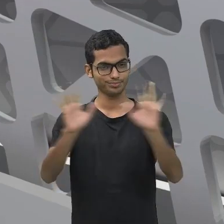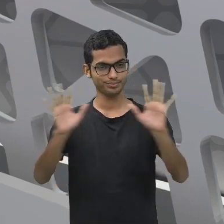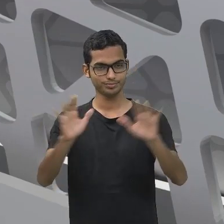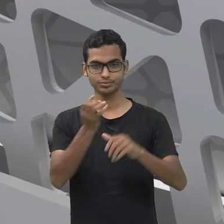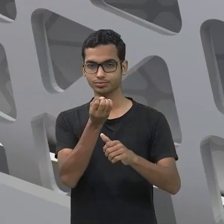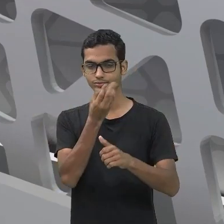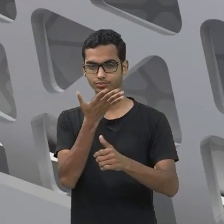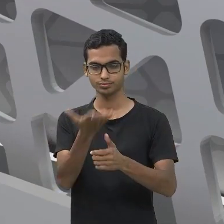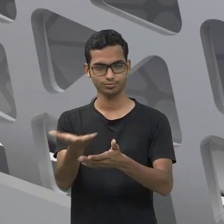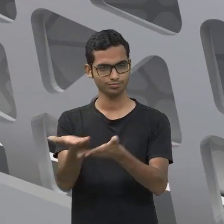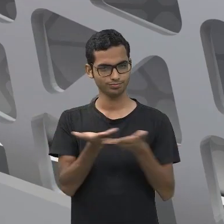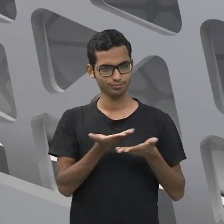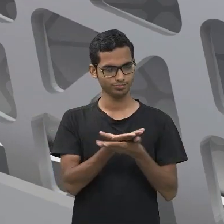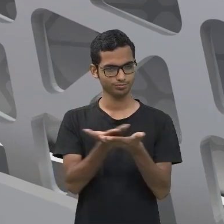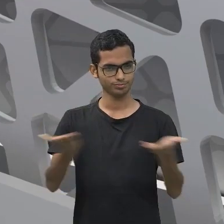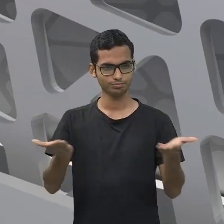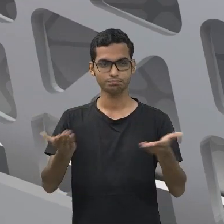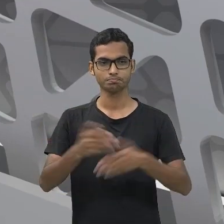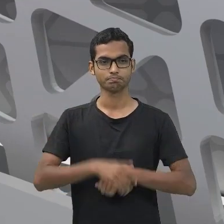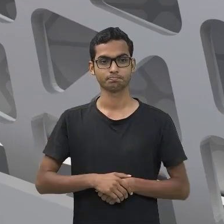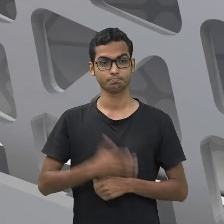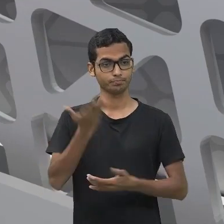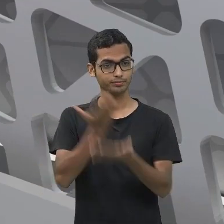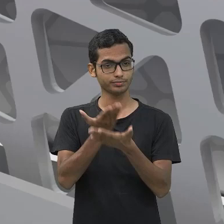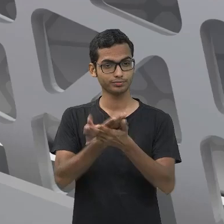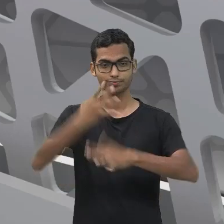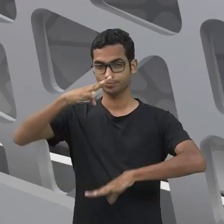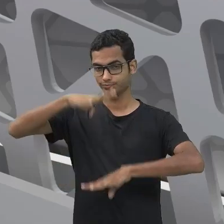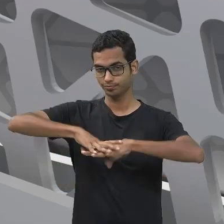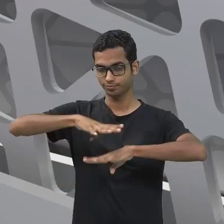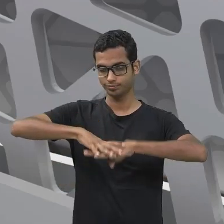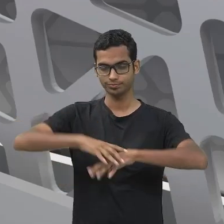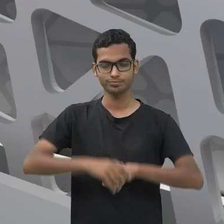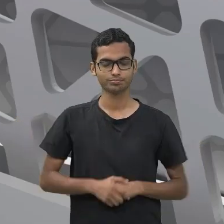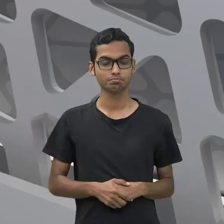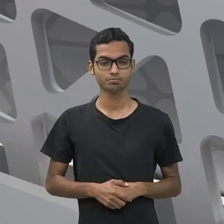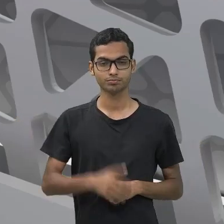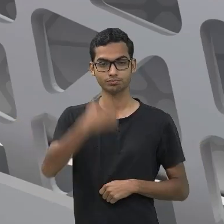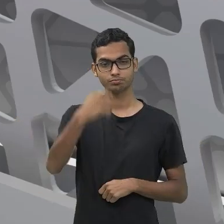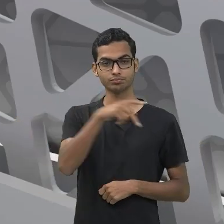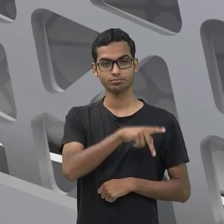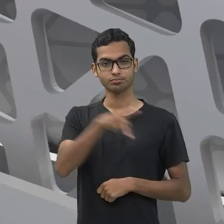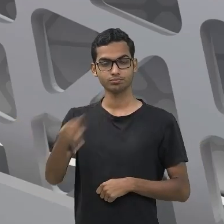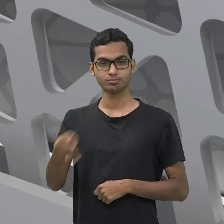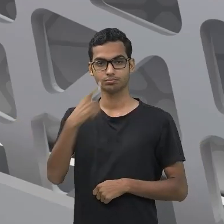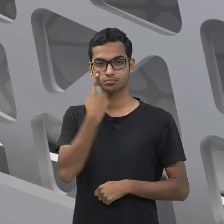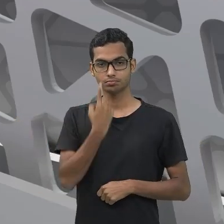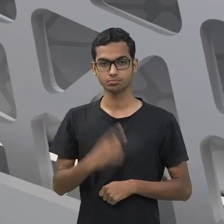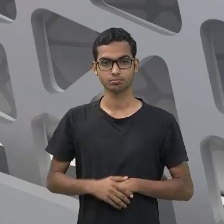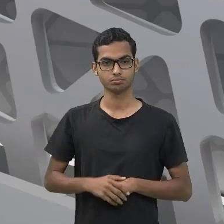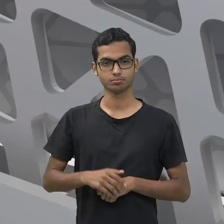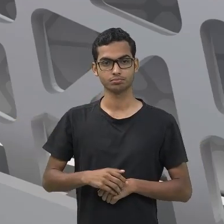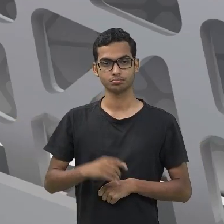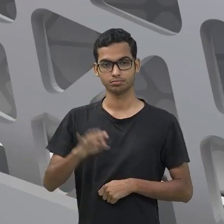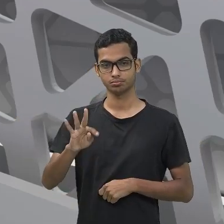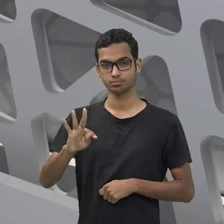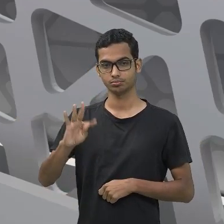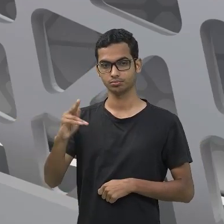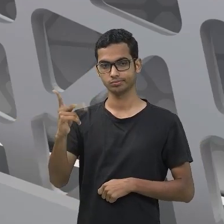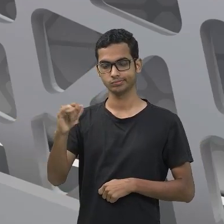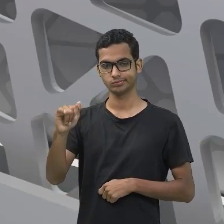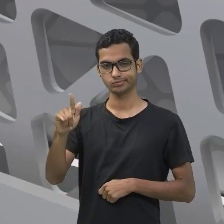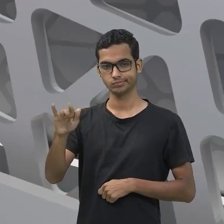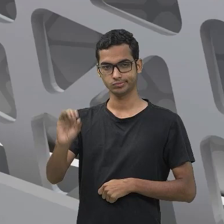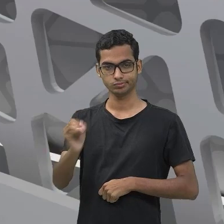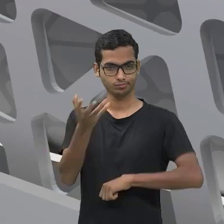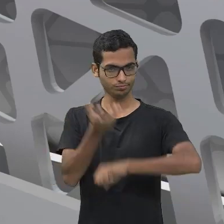Sejam todos bem-vindos a mais uma aula de matemática. Eu sou o professor Tiago Silva, professor de matemática aqui